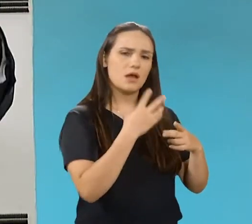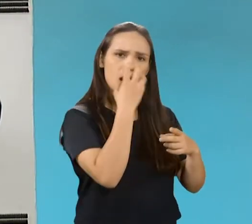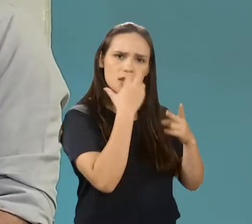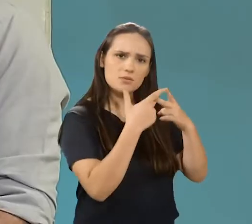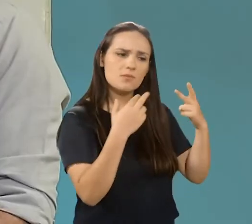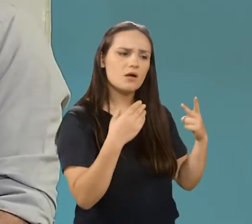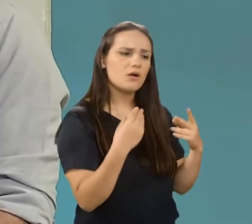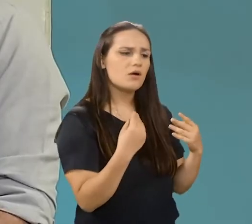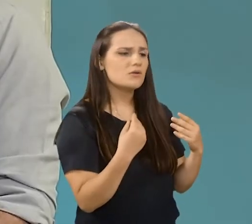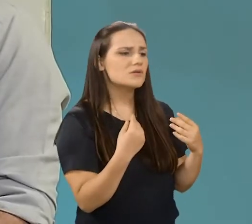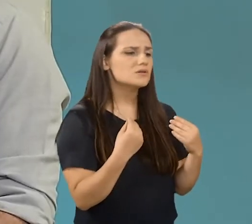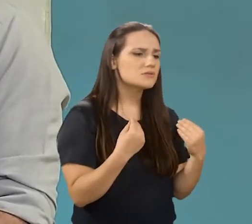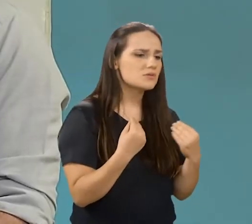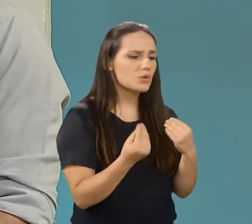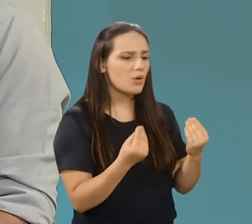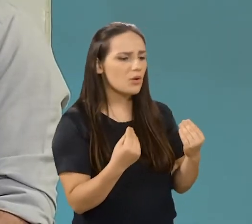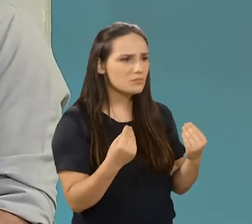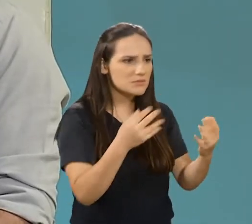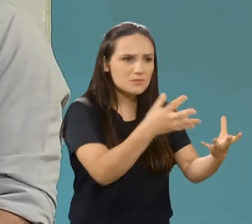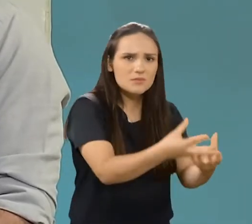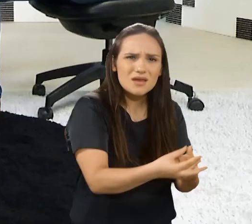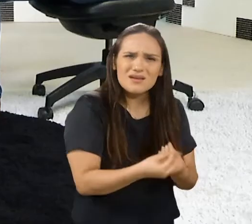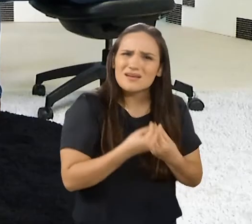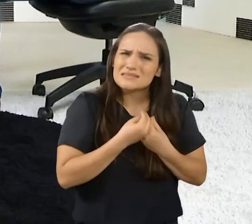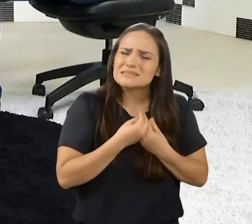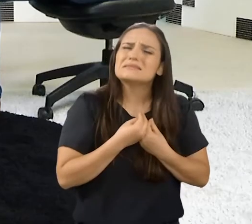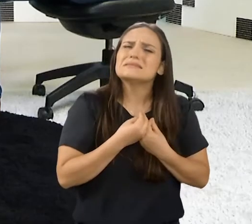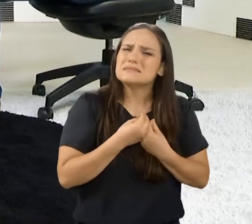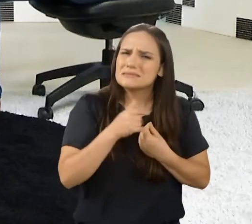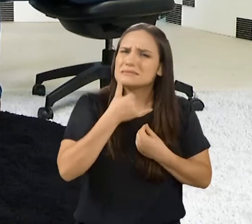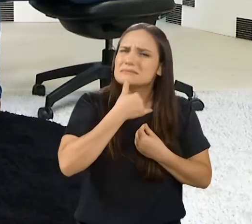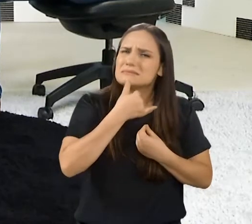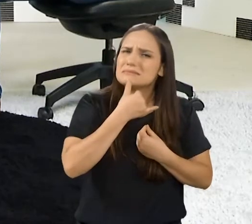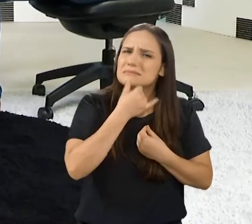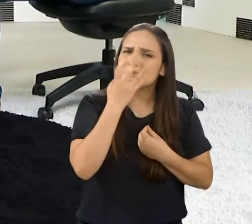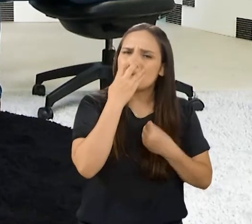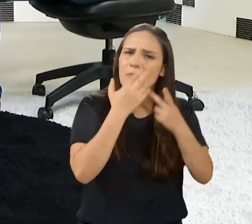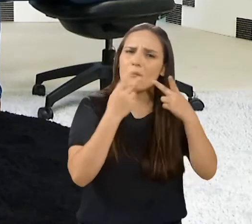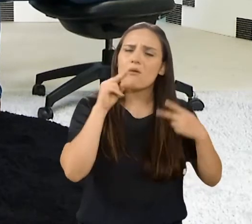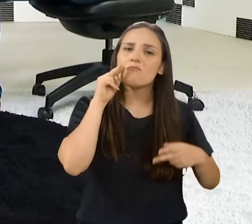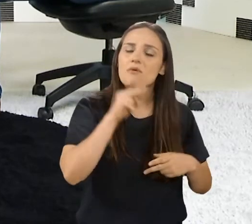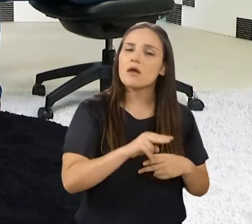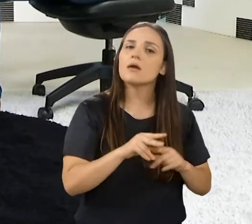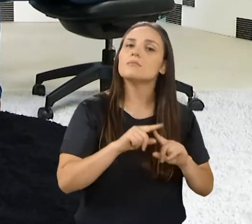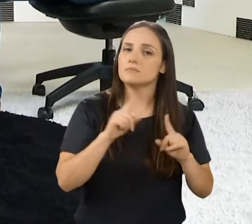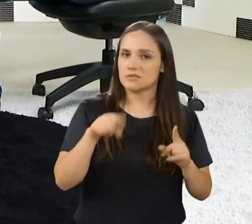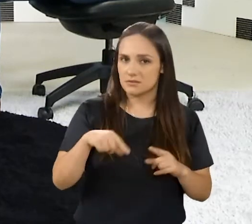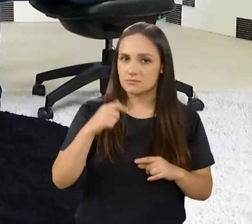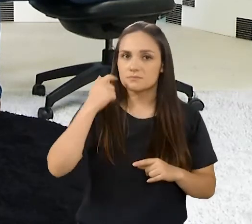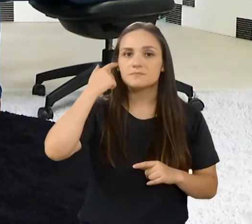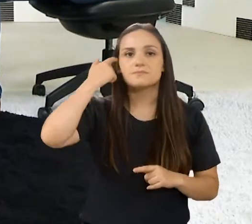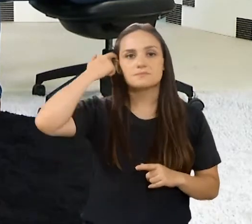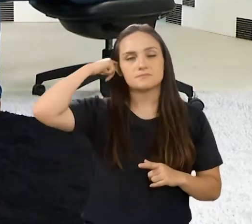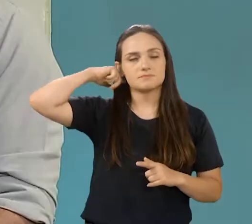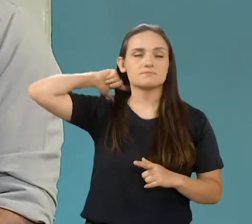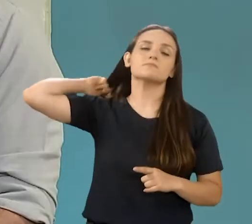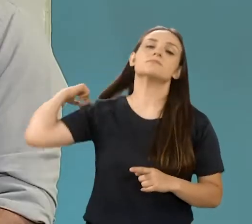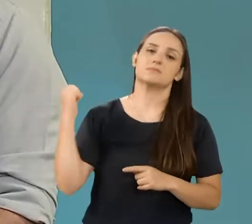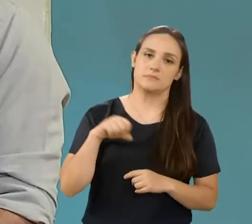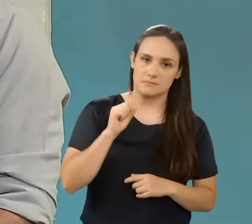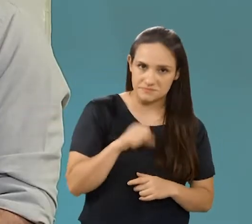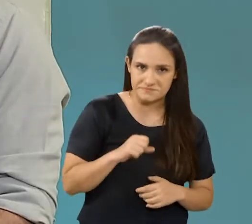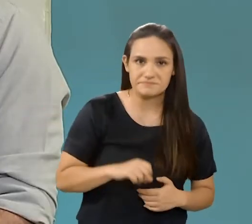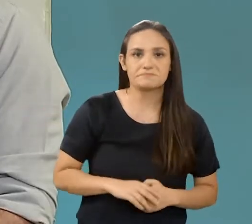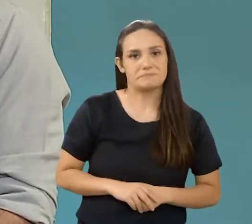manter a temperatura, recuperar. É uma imagem muito forte, muito triste isso. Mas essa é a realidade que vocês estão enfrentando lá. Essa é a realidade.